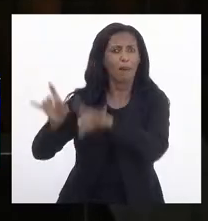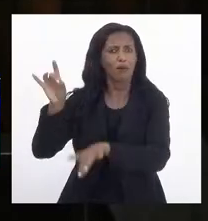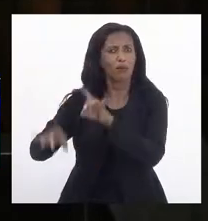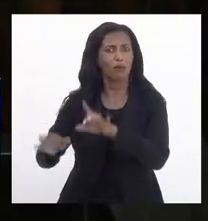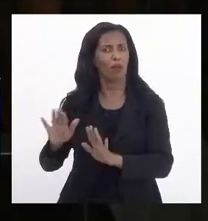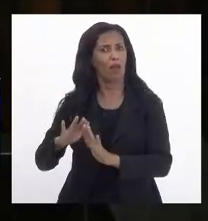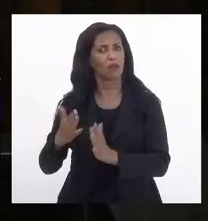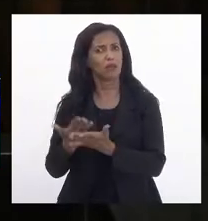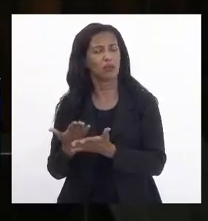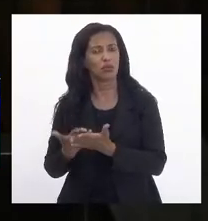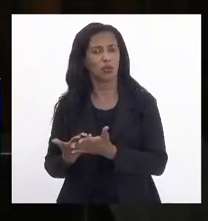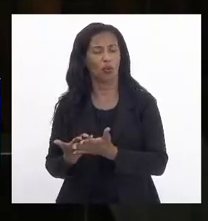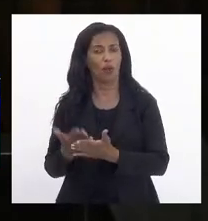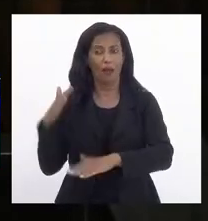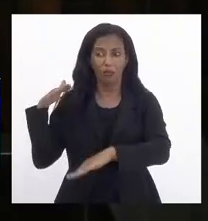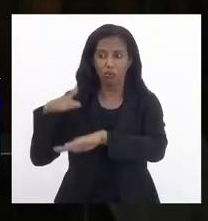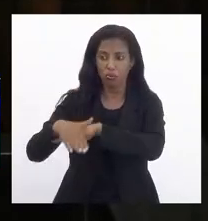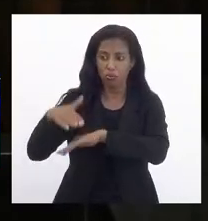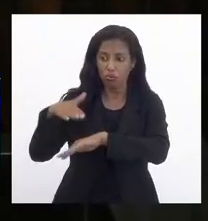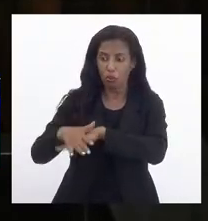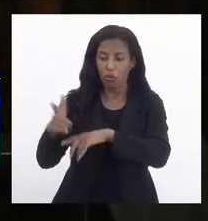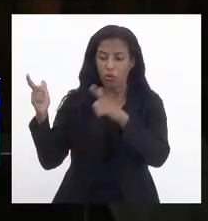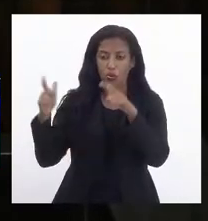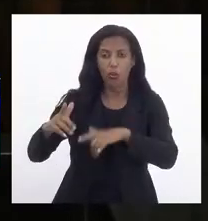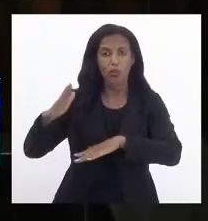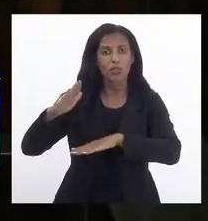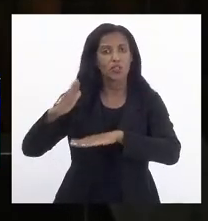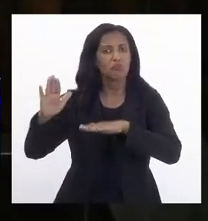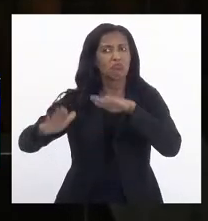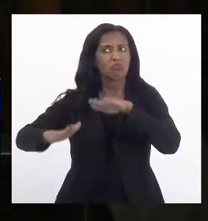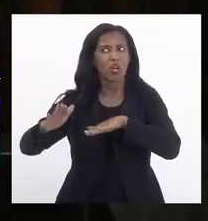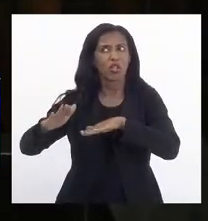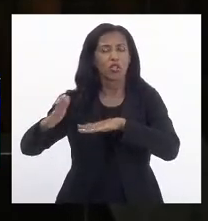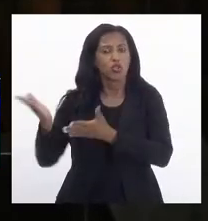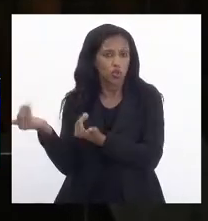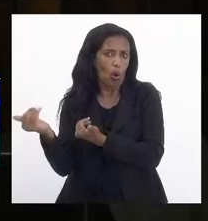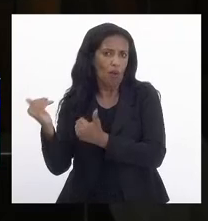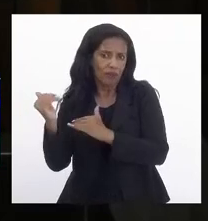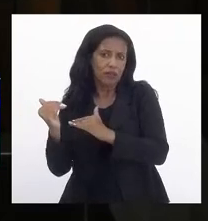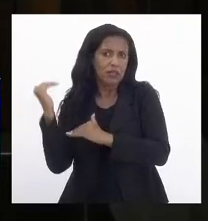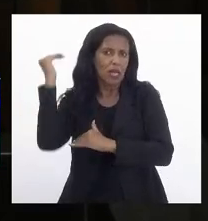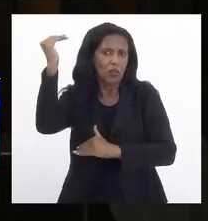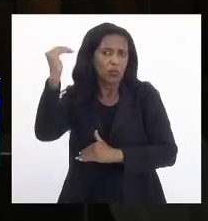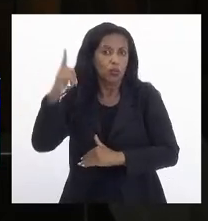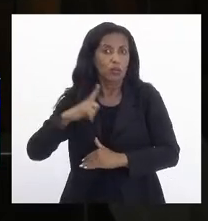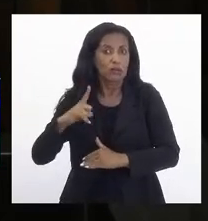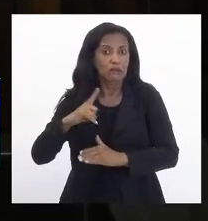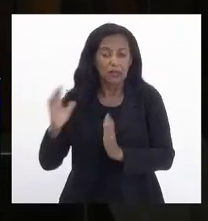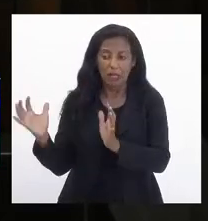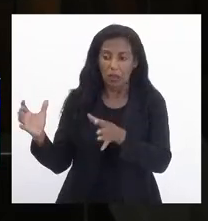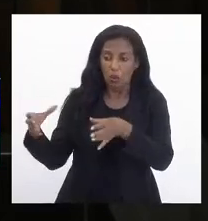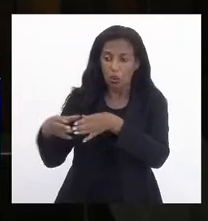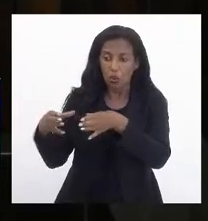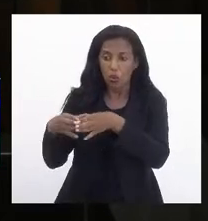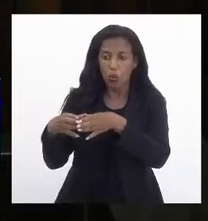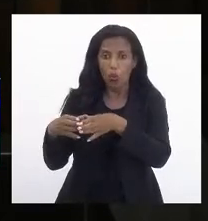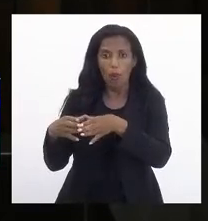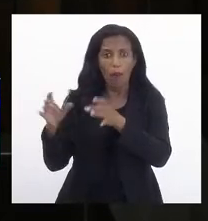escolas. Nos turnos da noite, onde estudam majoritariamente jovens e adultos, nós temos turmas onde a evasão chega